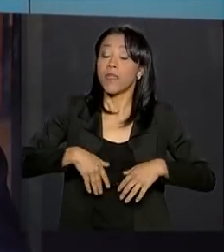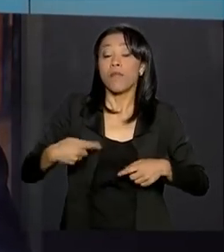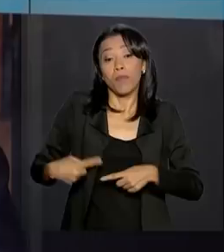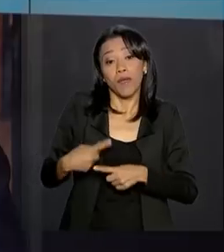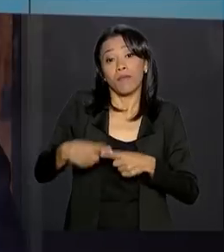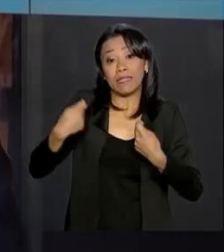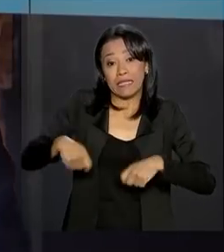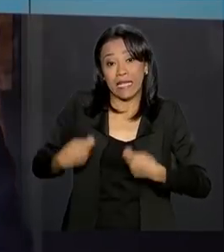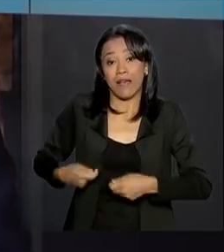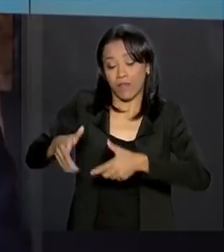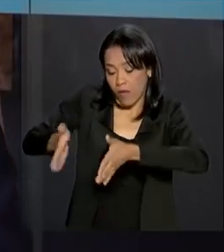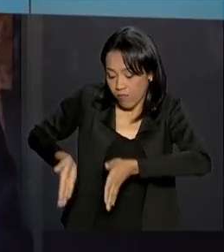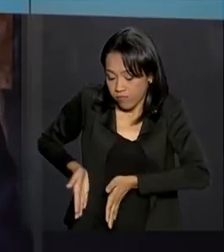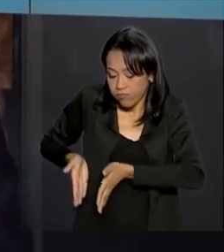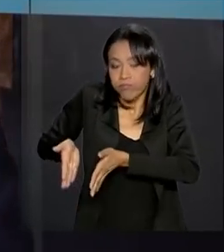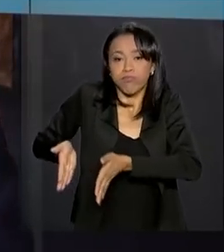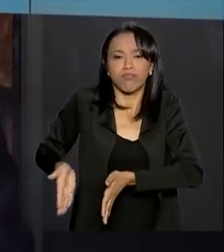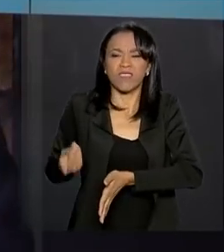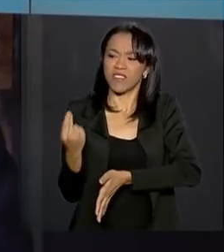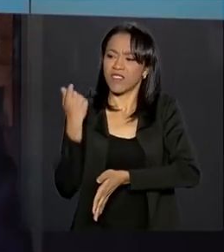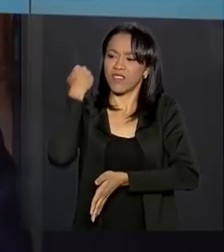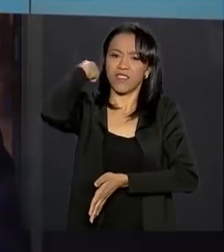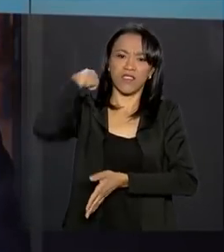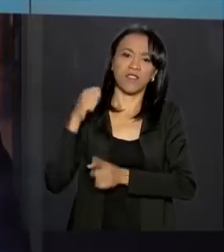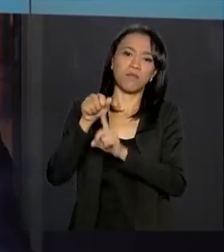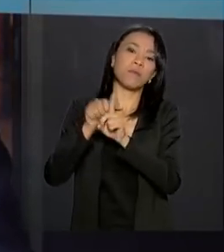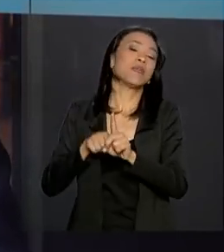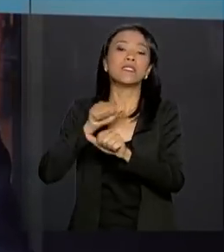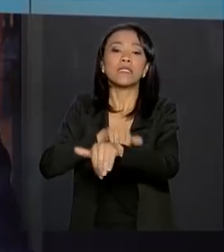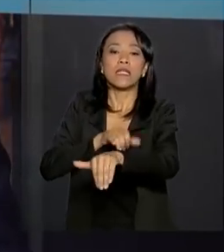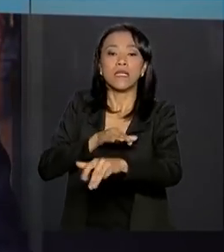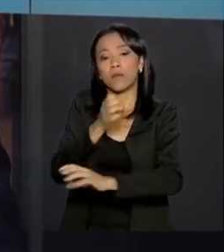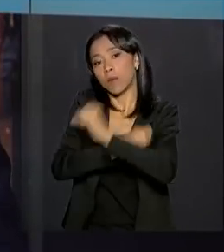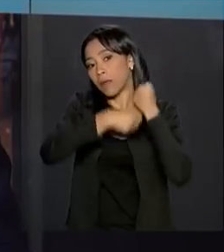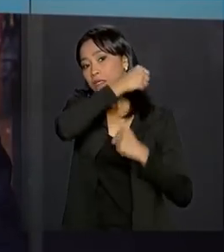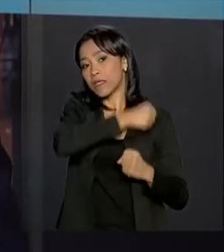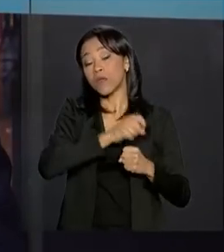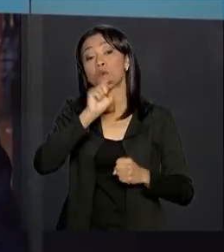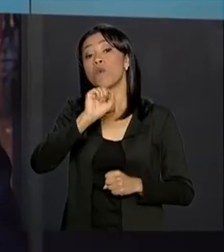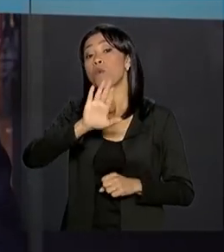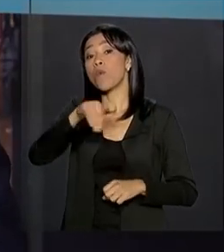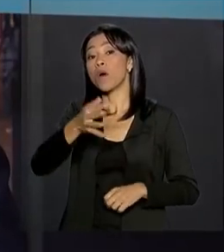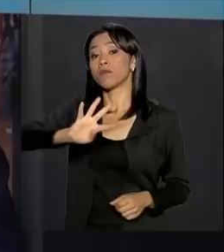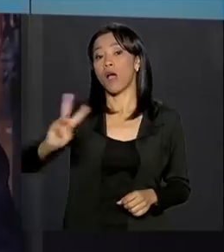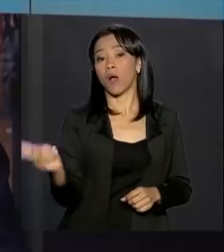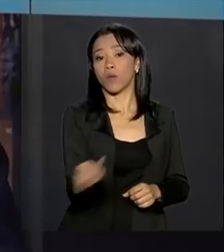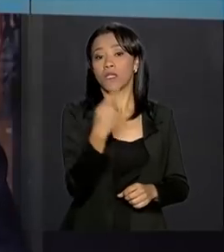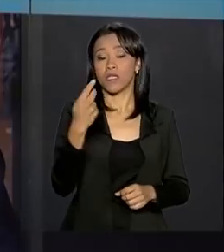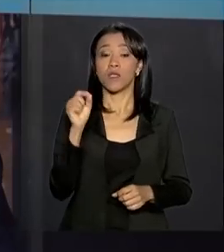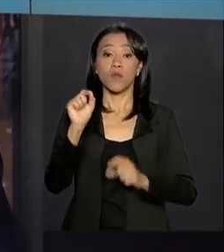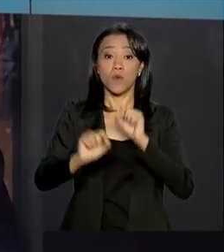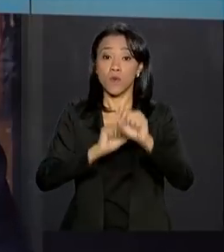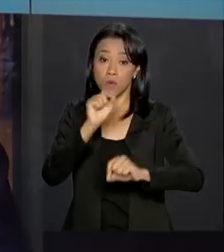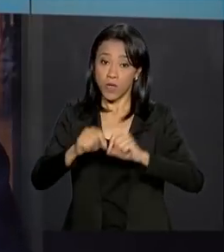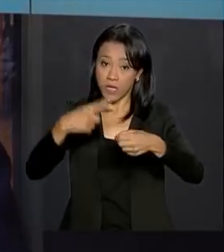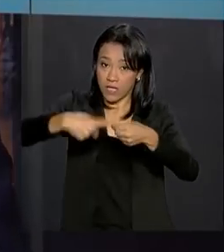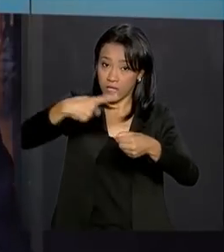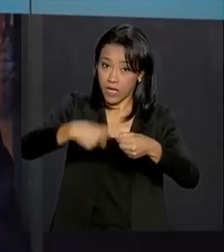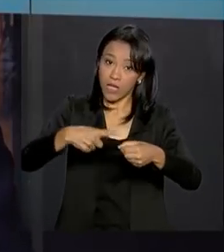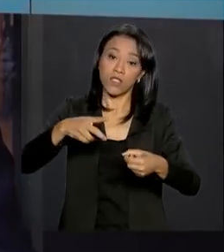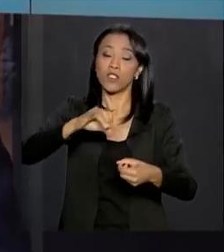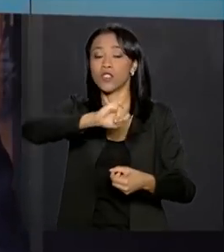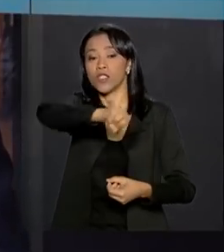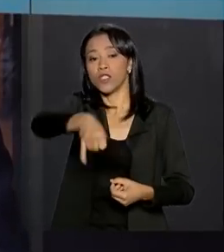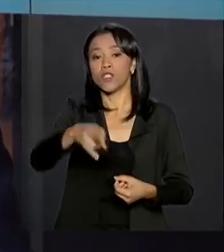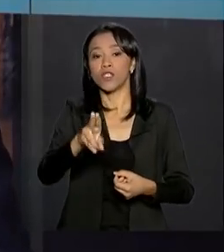bolsa de colostomia desde setembro do ano passado, quando sofreu um atentado na cidade de Juiz de Fora, na